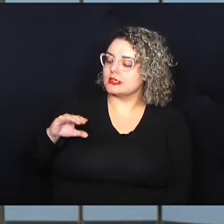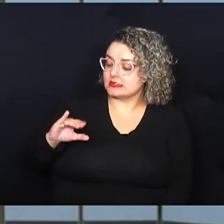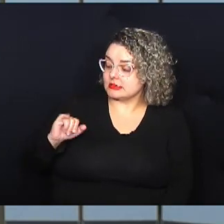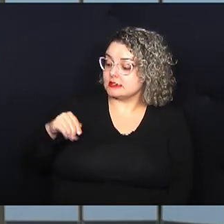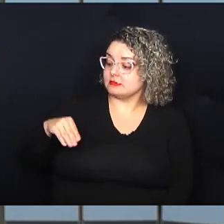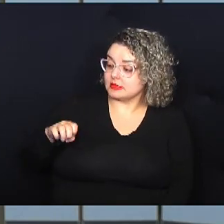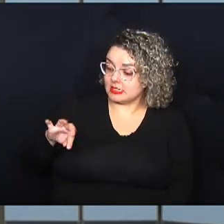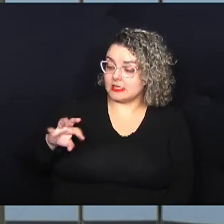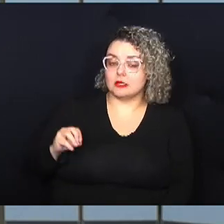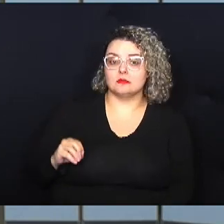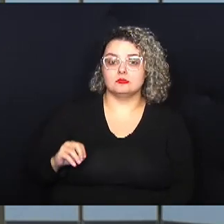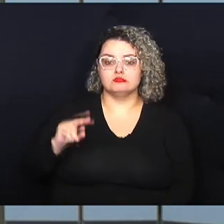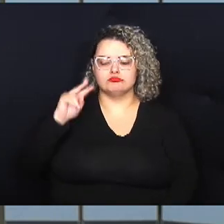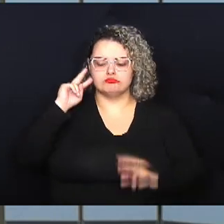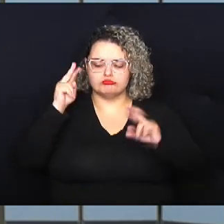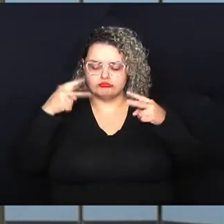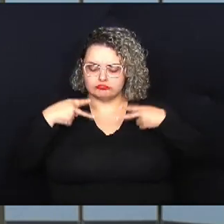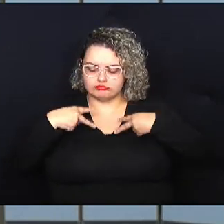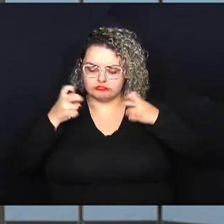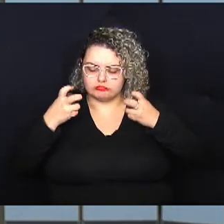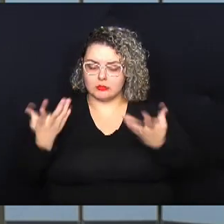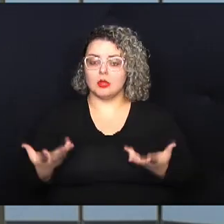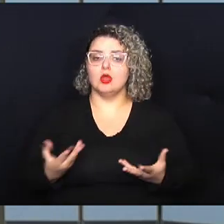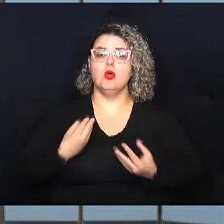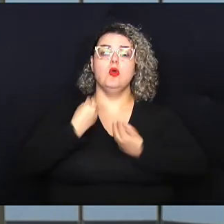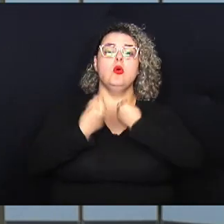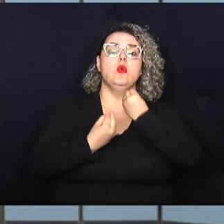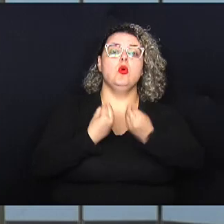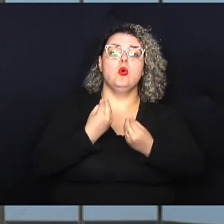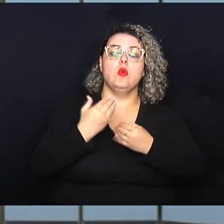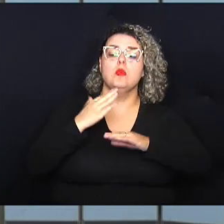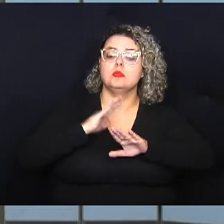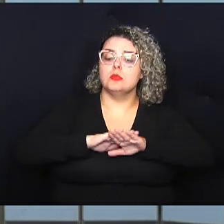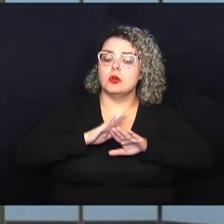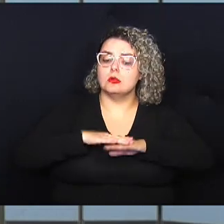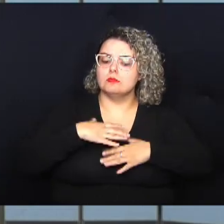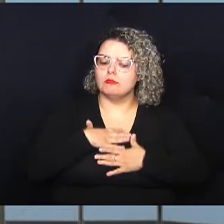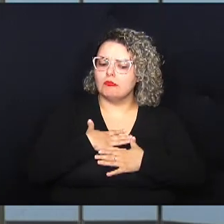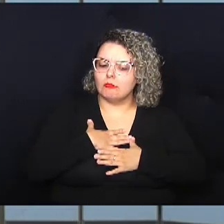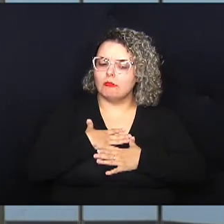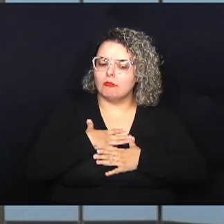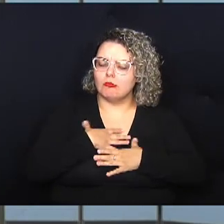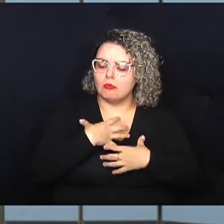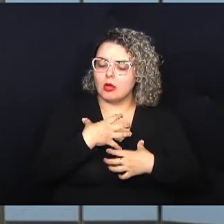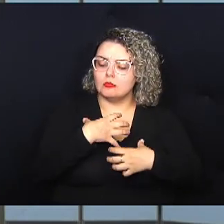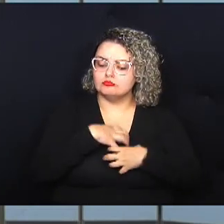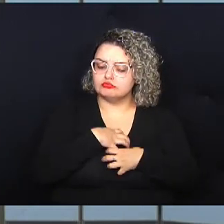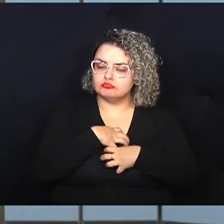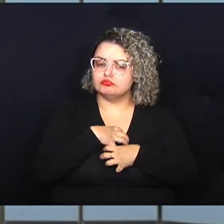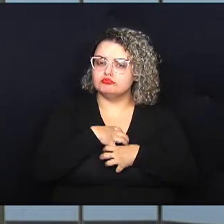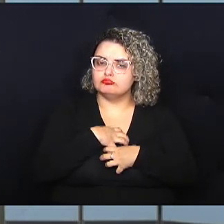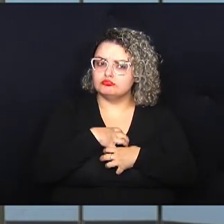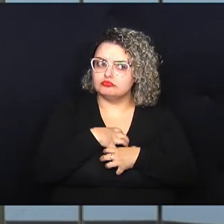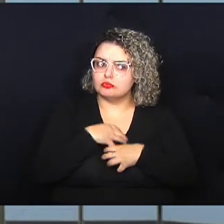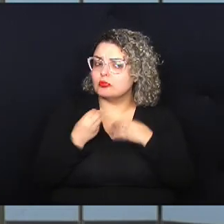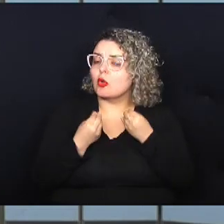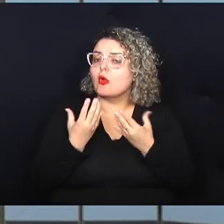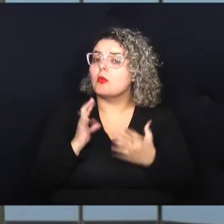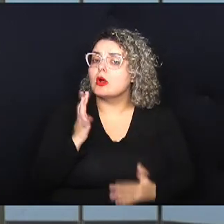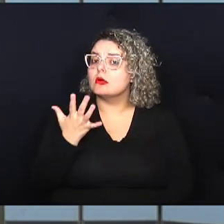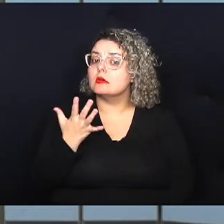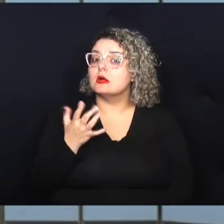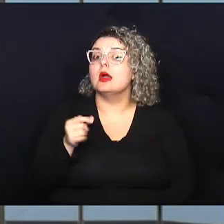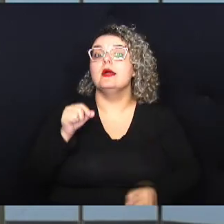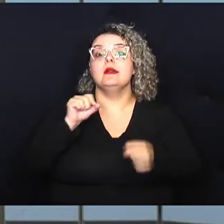saber como eu funciono, como funcionam as minhas emoções, me faz ser inteligente. Para que eu